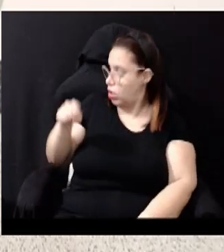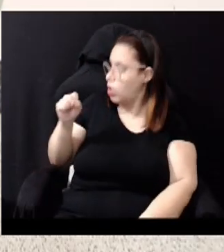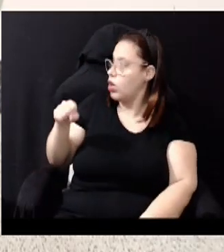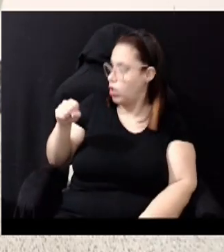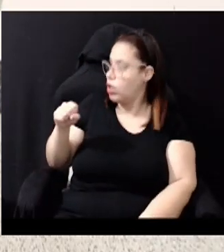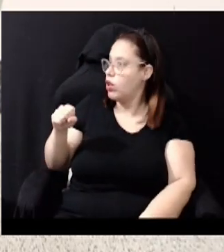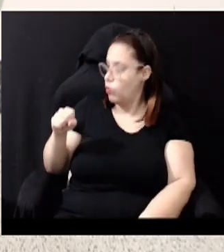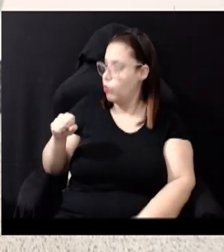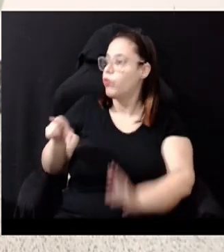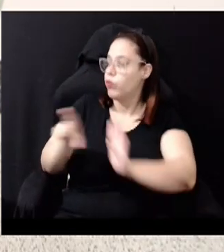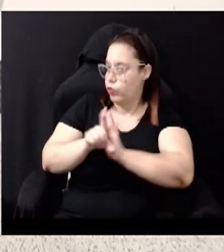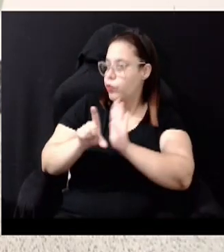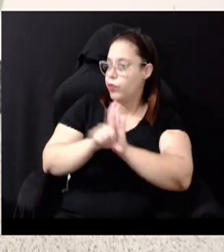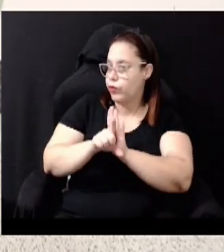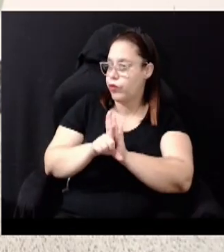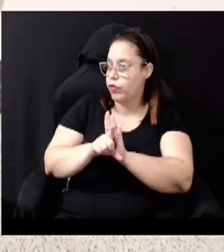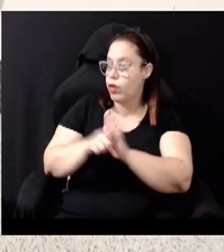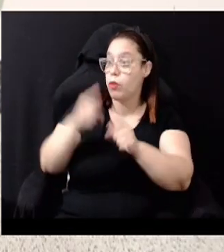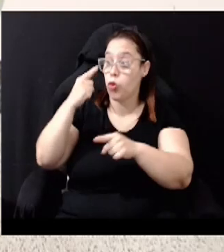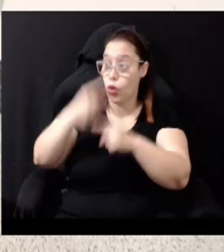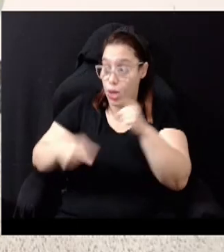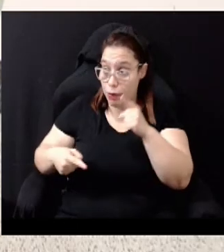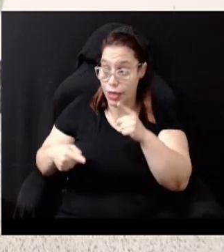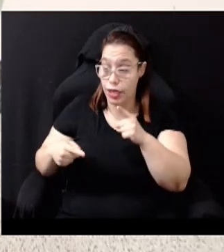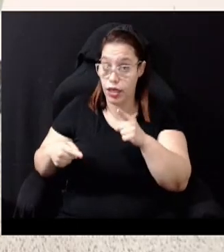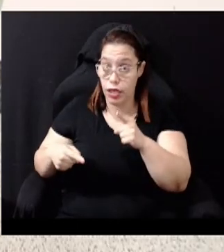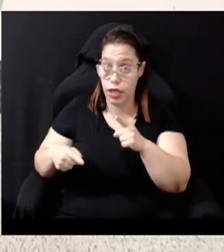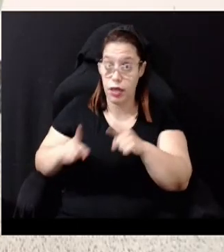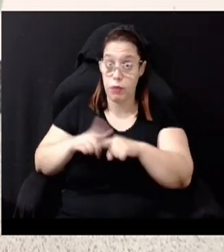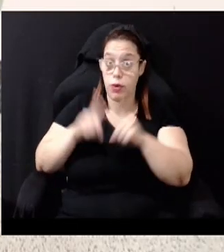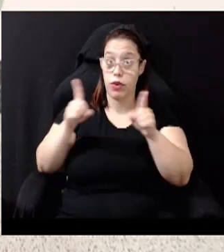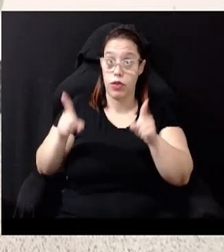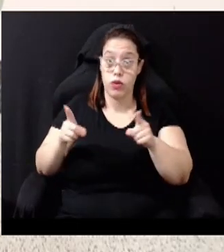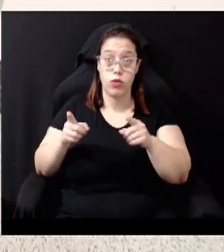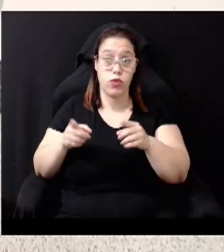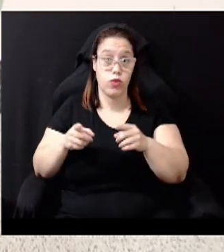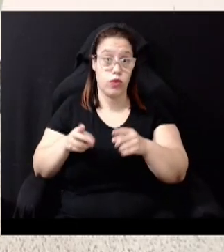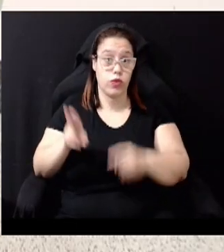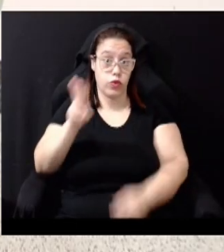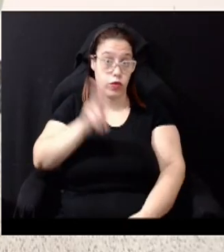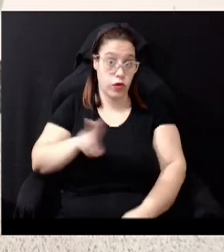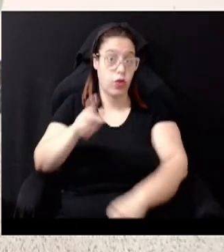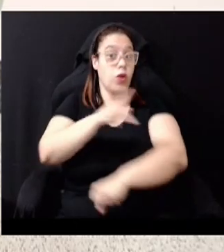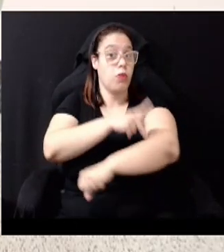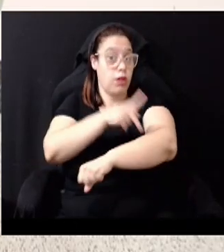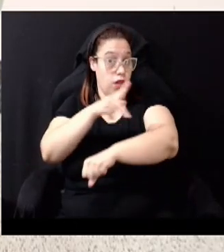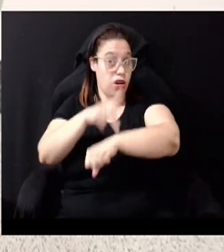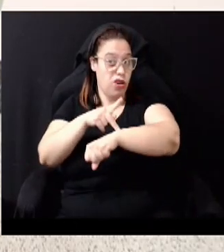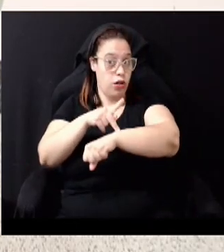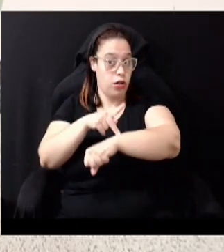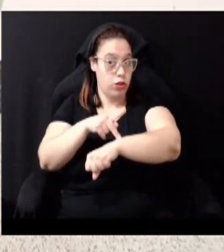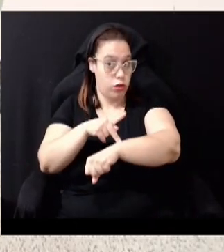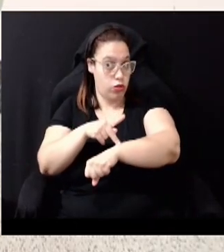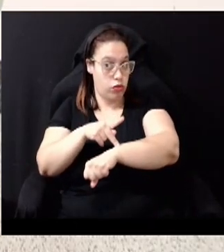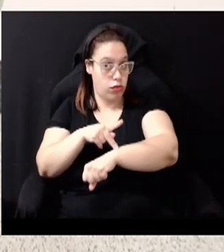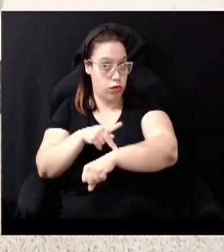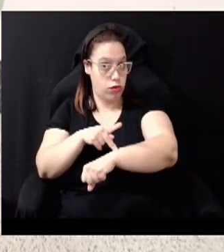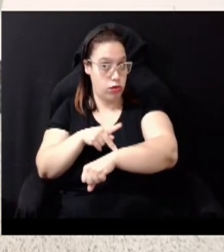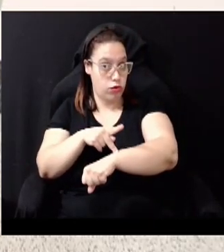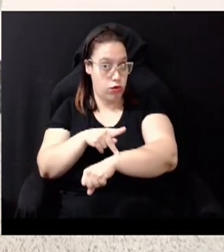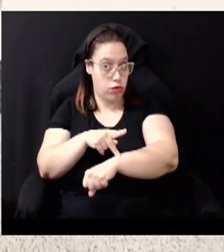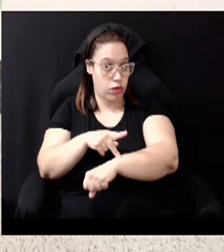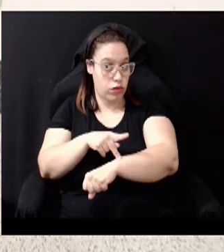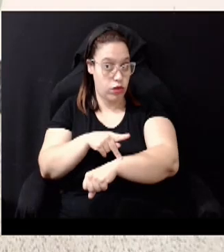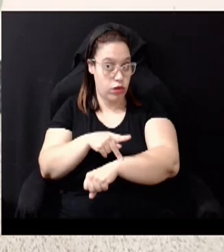lei proíbe, porém ela permite o uso pedagógico, ela permite o uso em casos